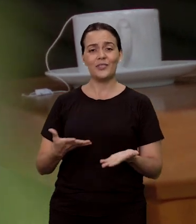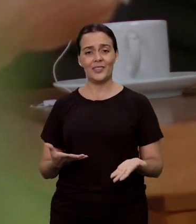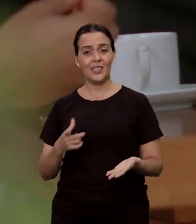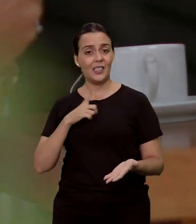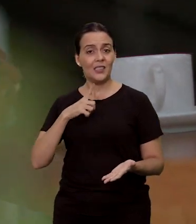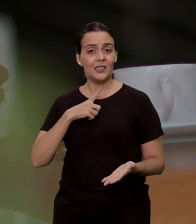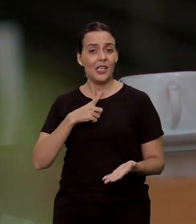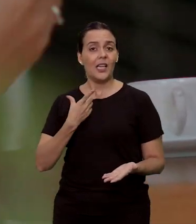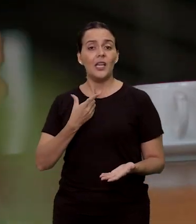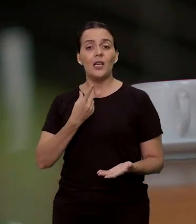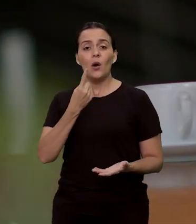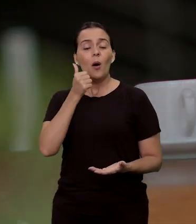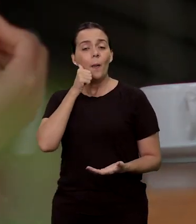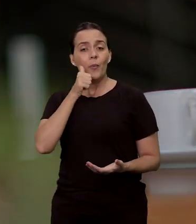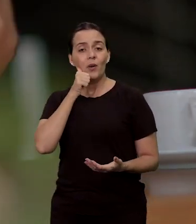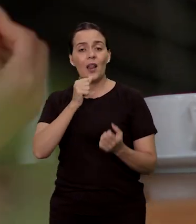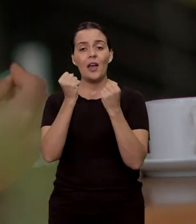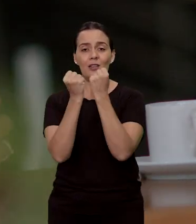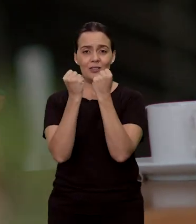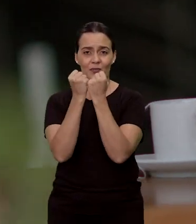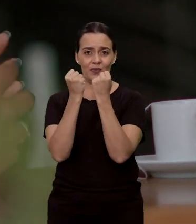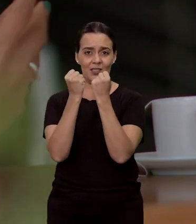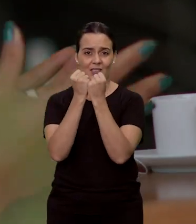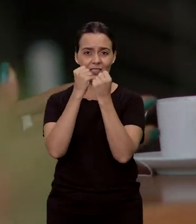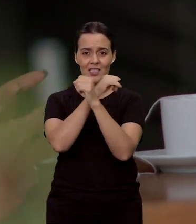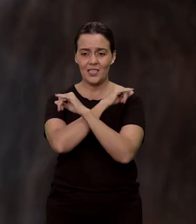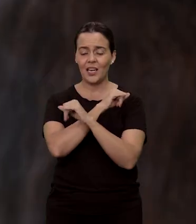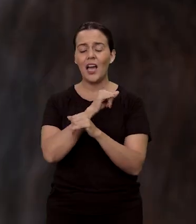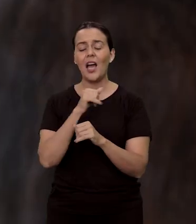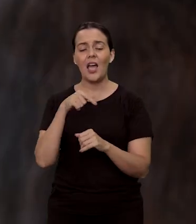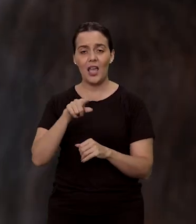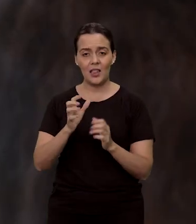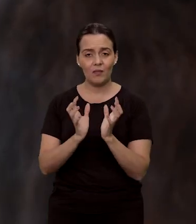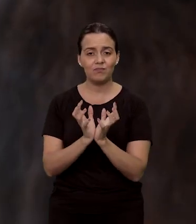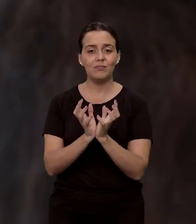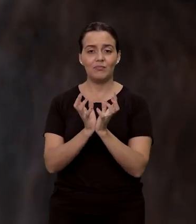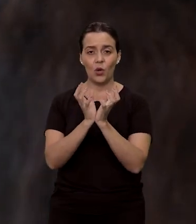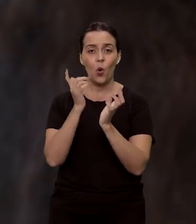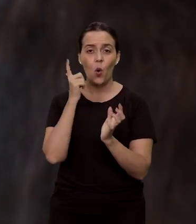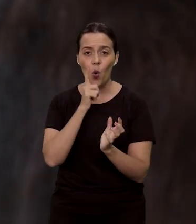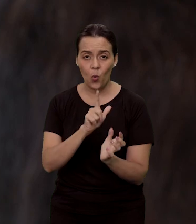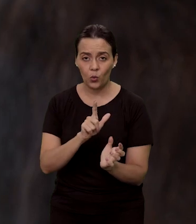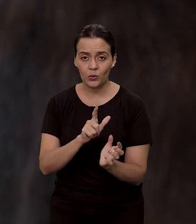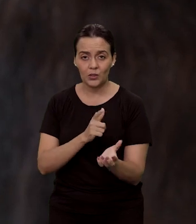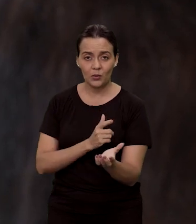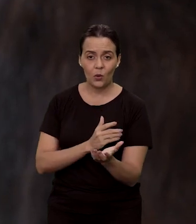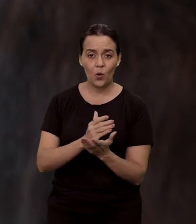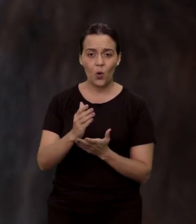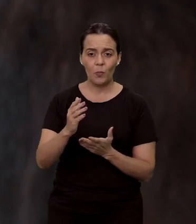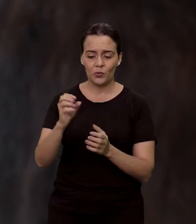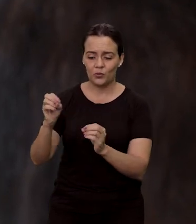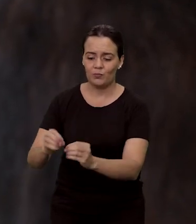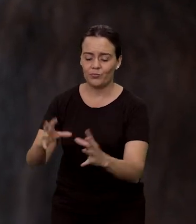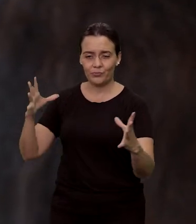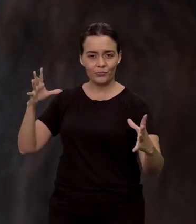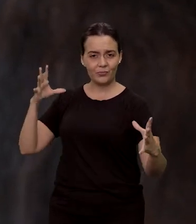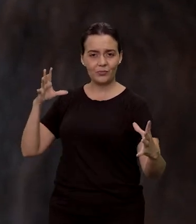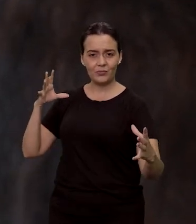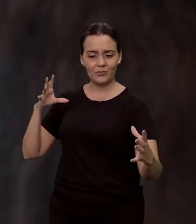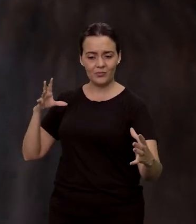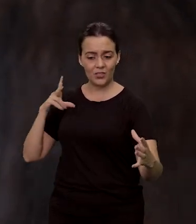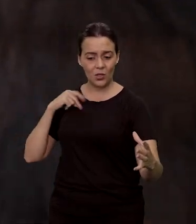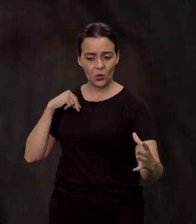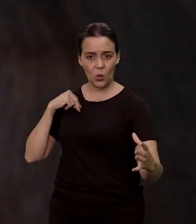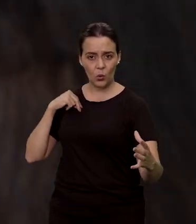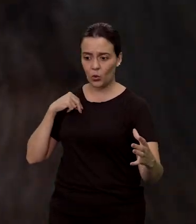a ativista sueca que iniciou o movimento Fridays for Future, Sexta pelo Clima, quando ela explodiu, o pessoal falava, nossa,